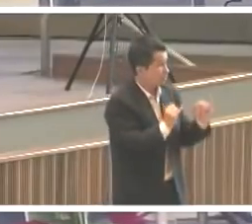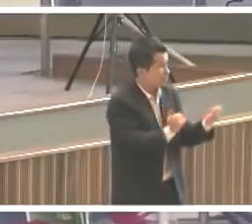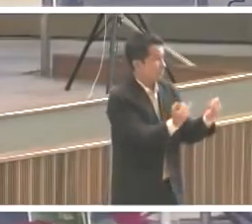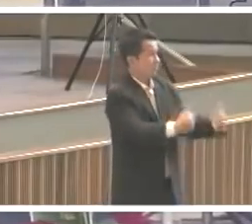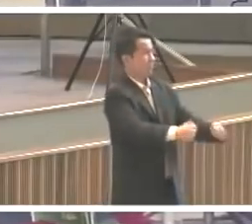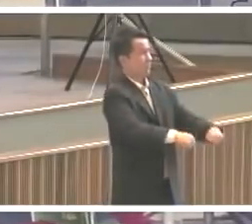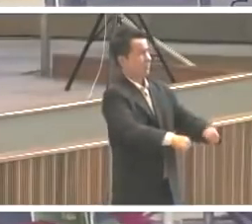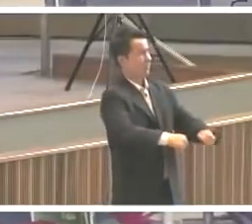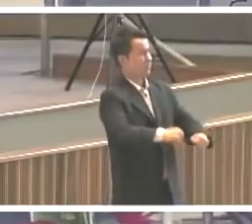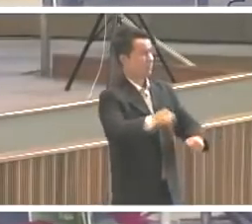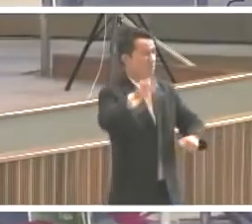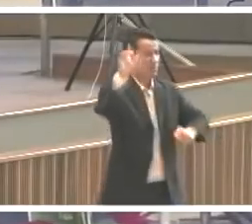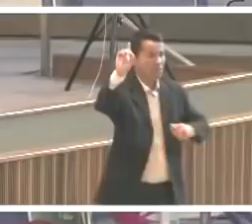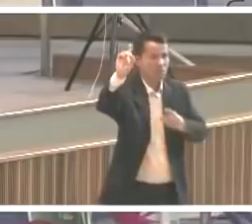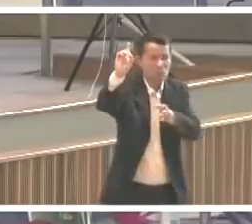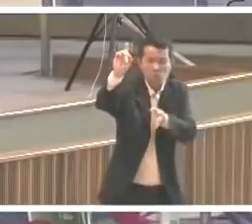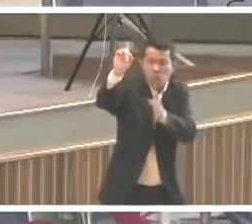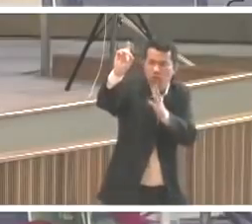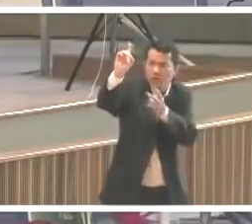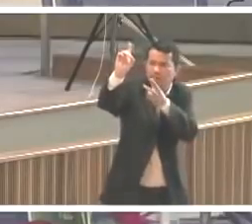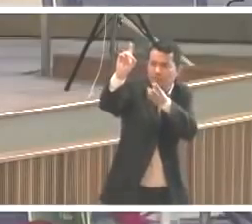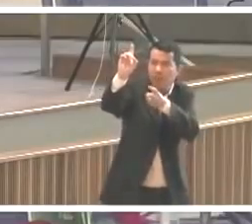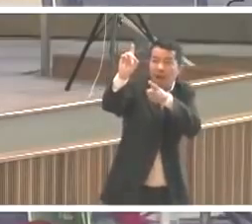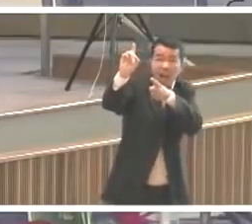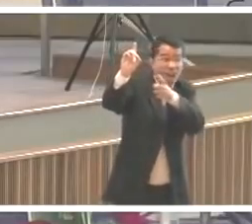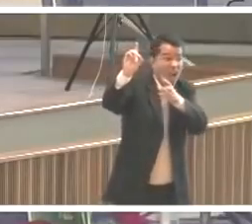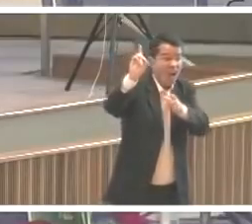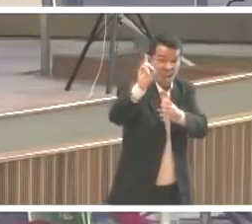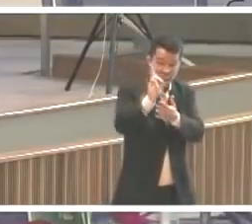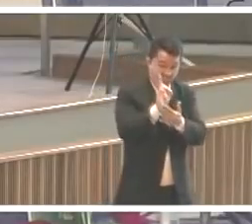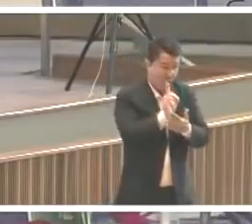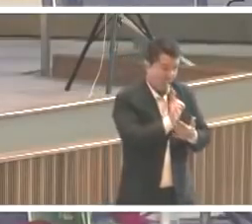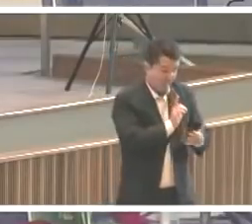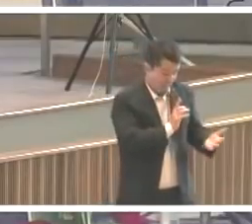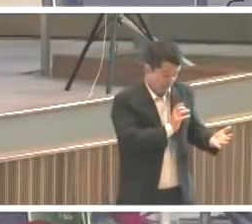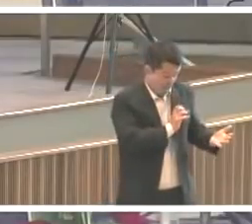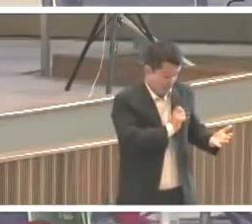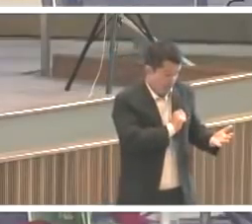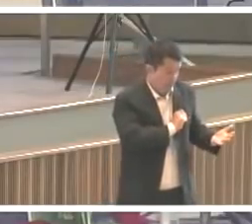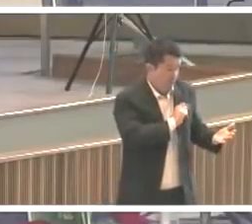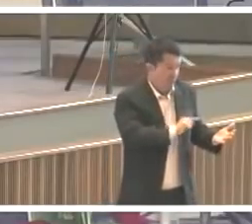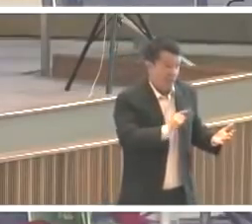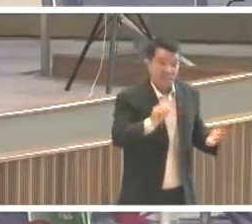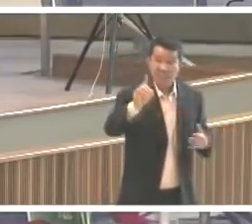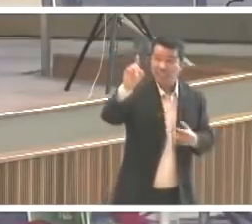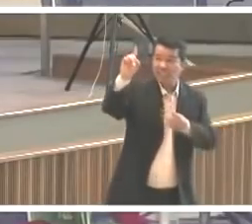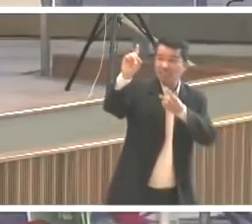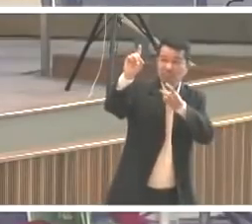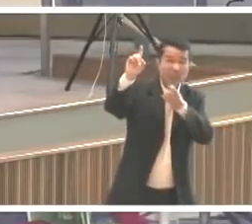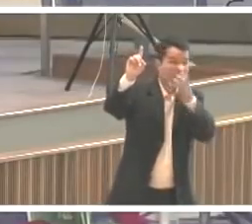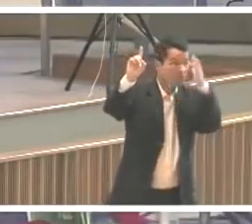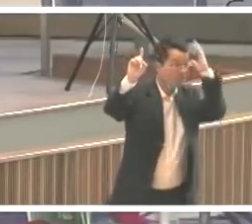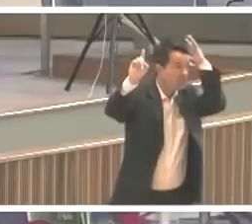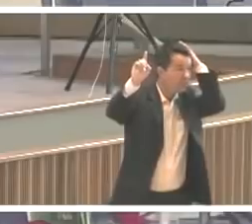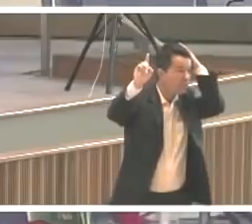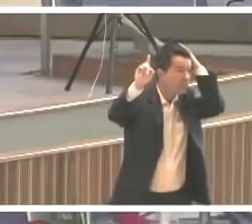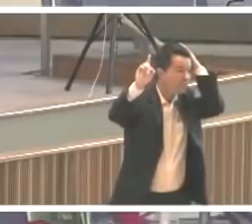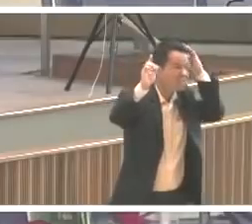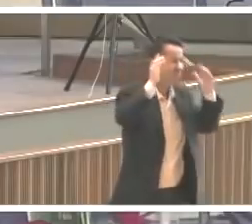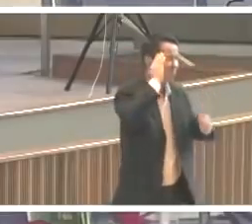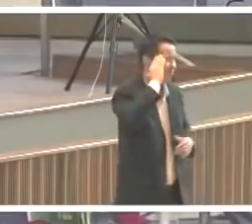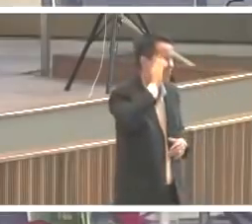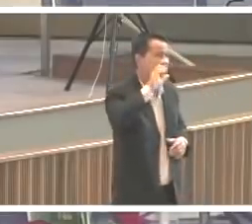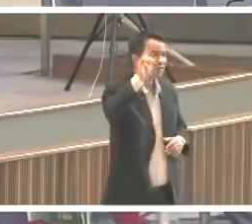conhecer o seu amor, oportunidades do poder de Deus. E é interessante que Deus vai